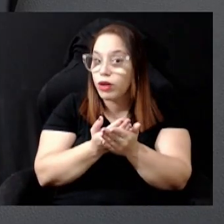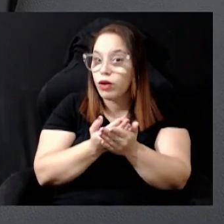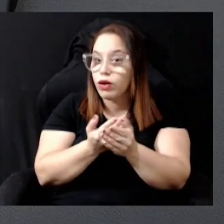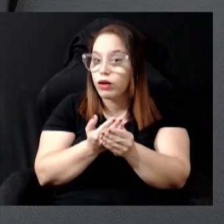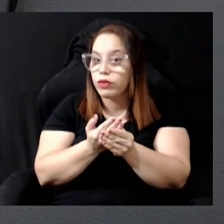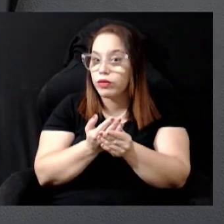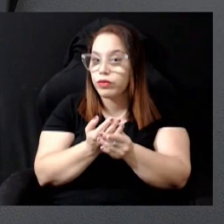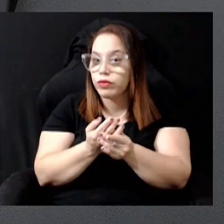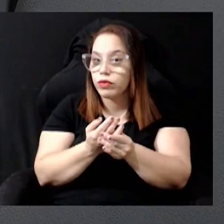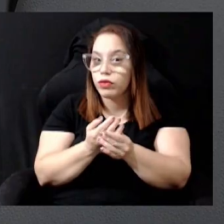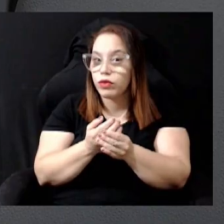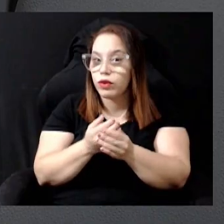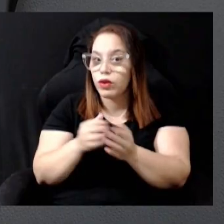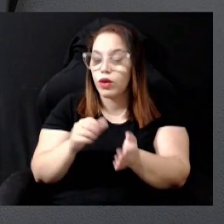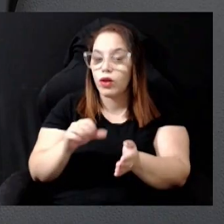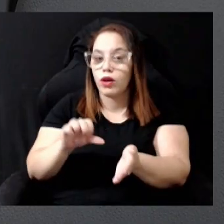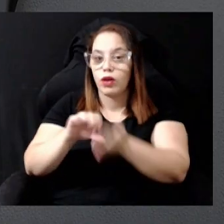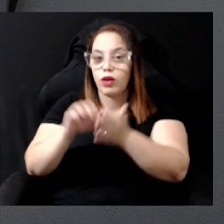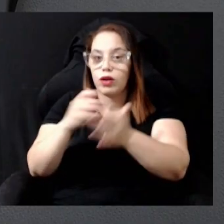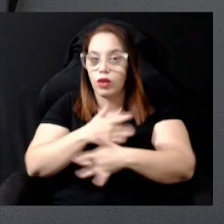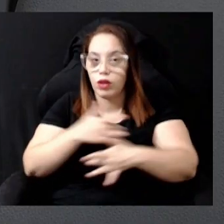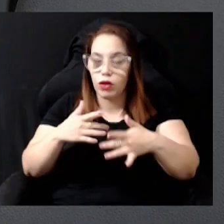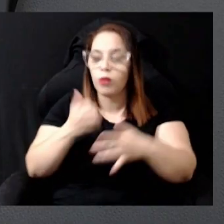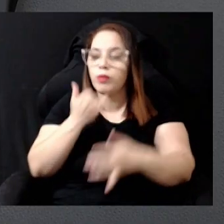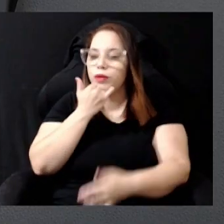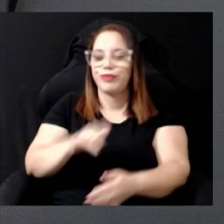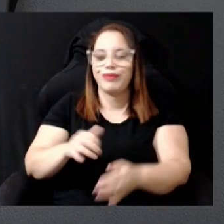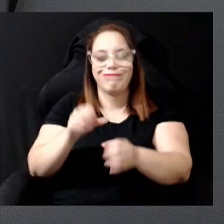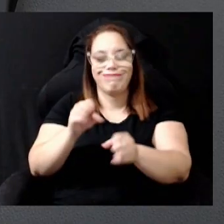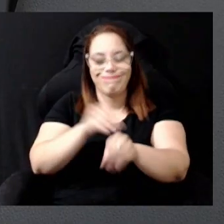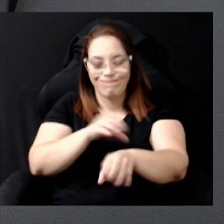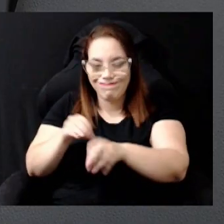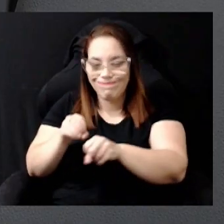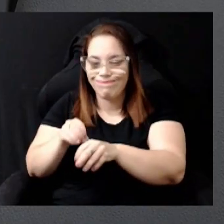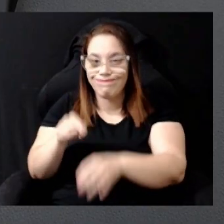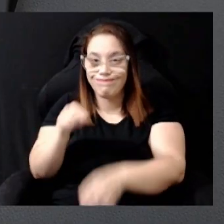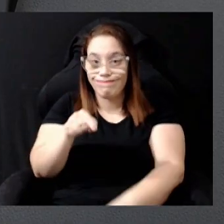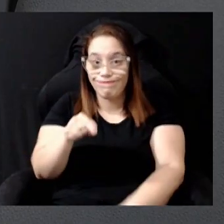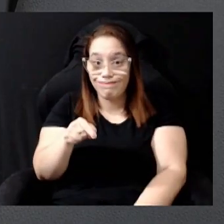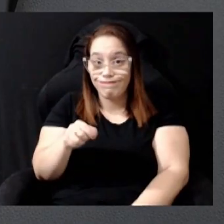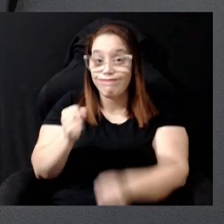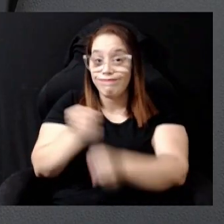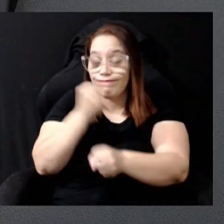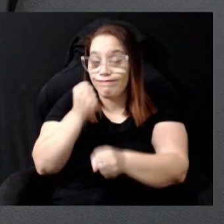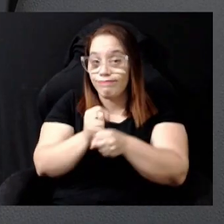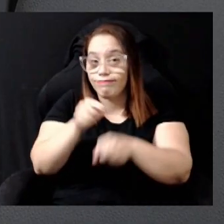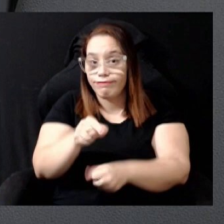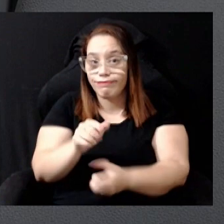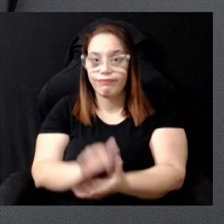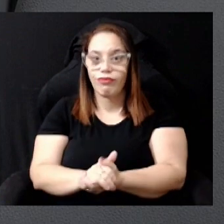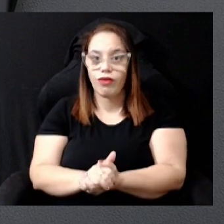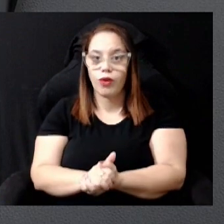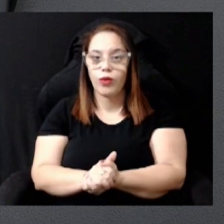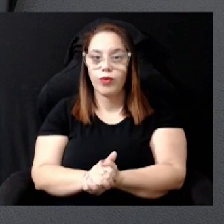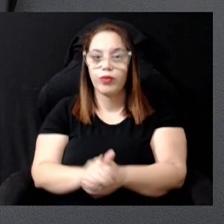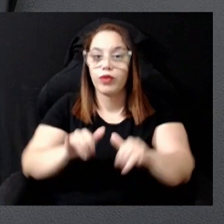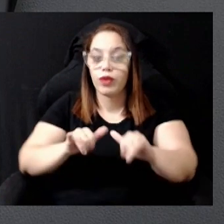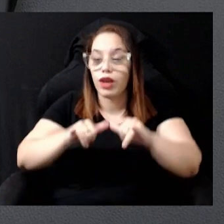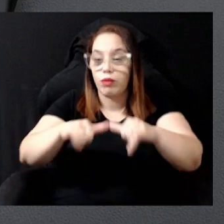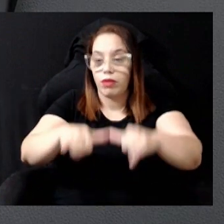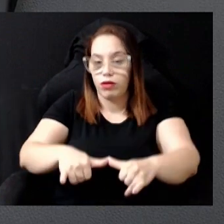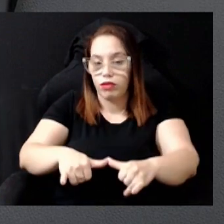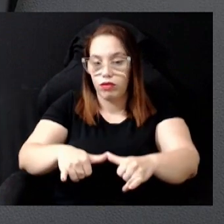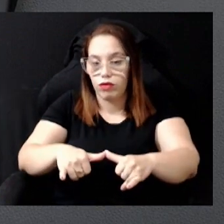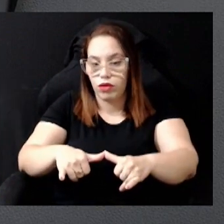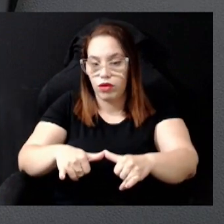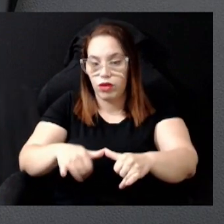de educação que qualificasse a mão de obra, a população ali, né, para o mercado de trabalho. Não só para o mercado de trabalho,